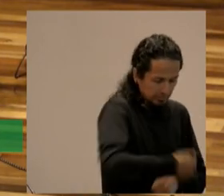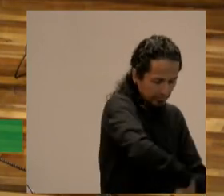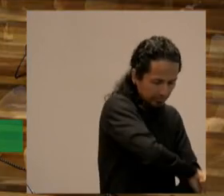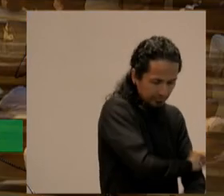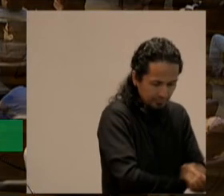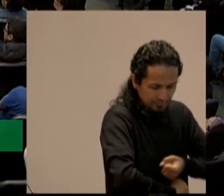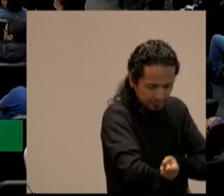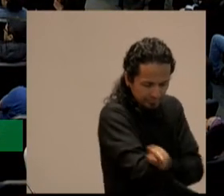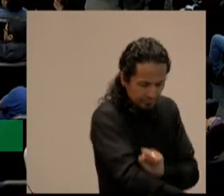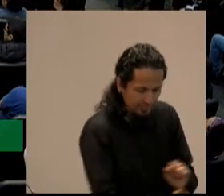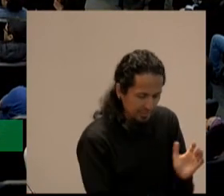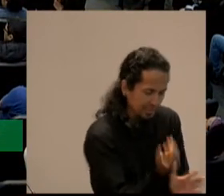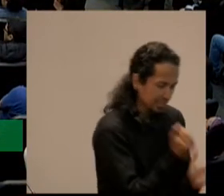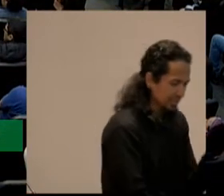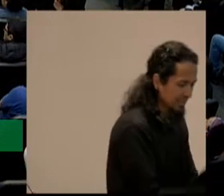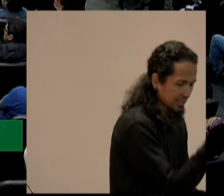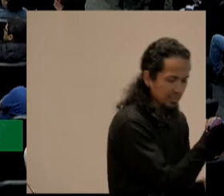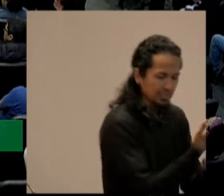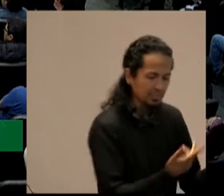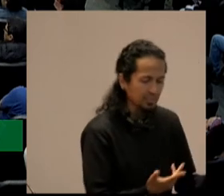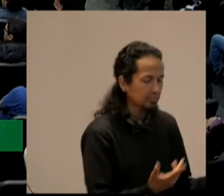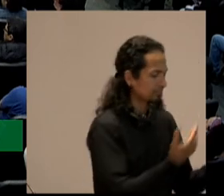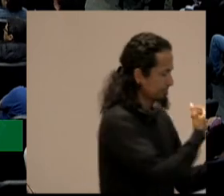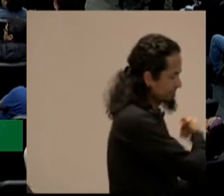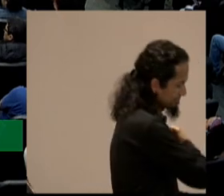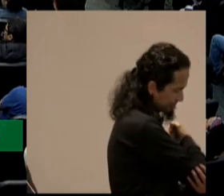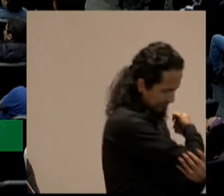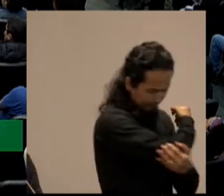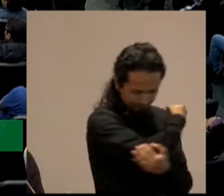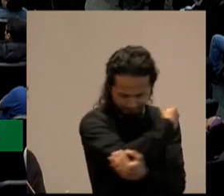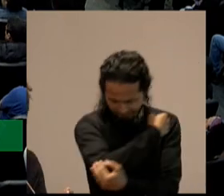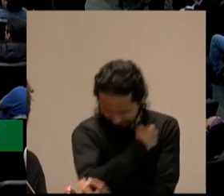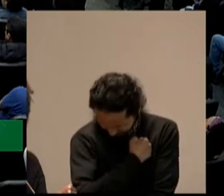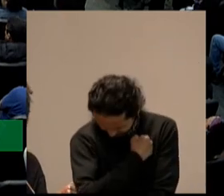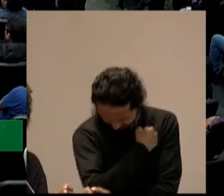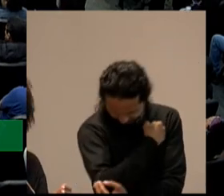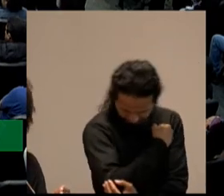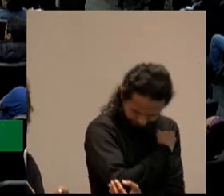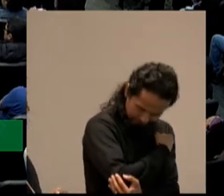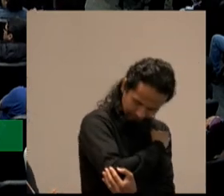extremo ocidente. Ozu, Oba, Ia, Lá,